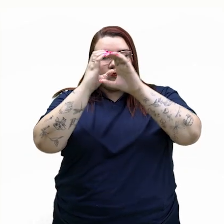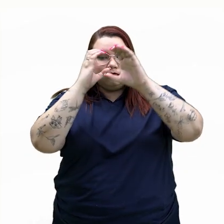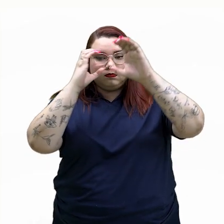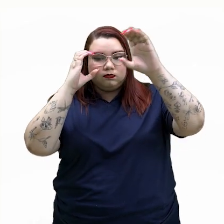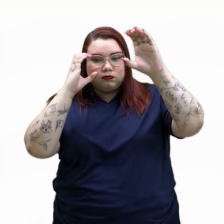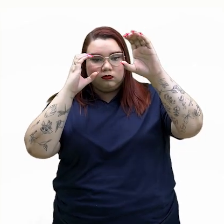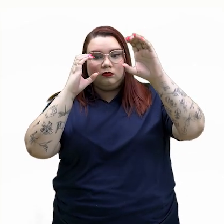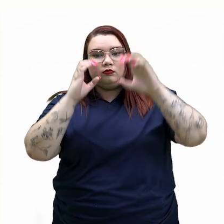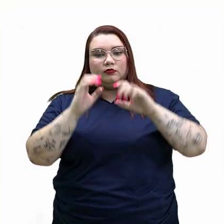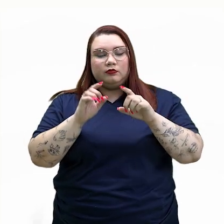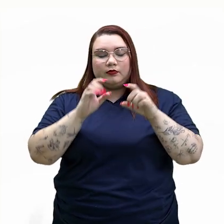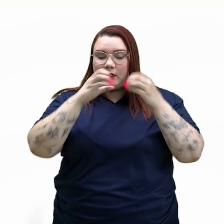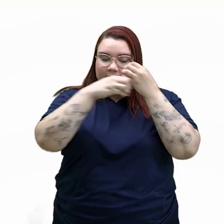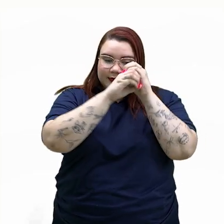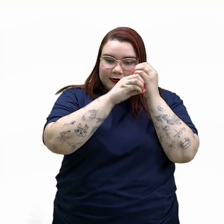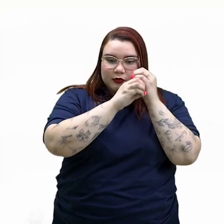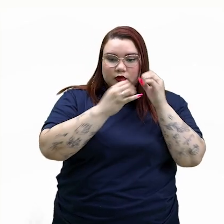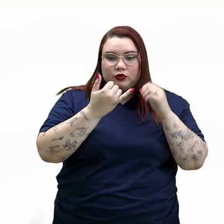microscópio,